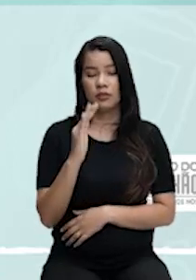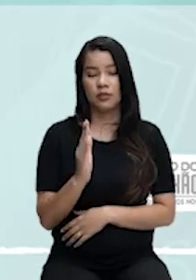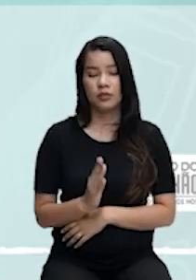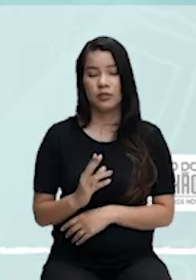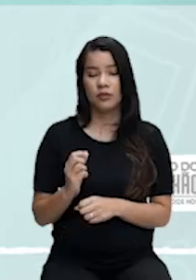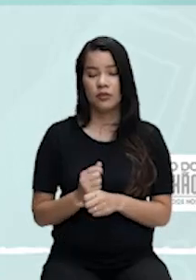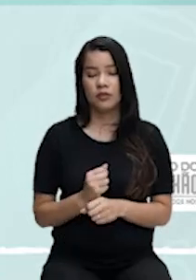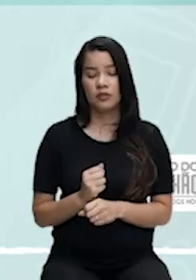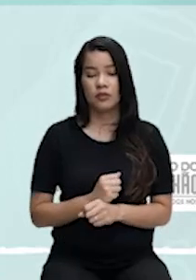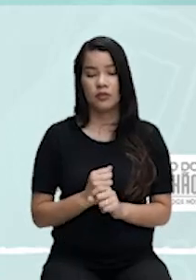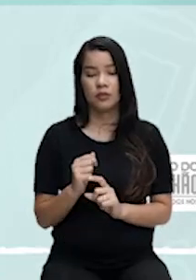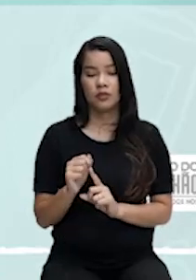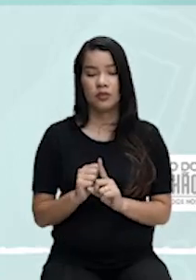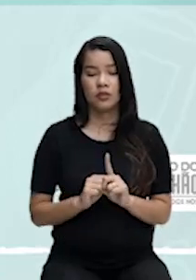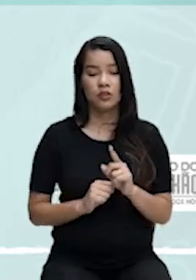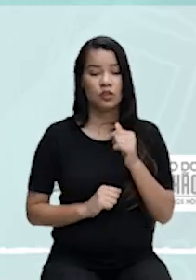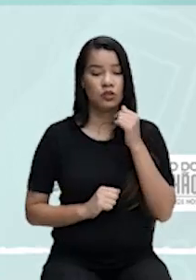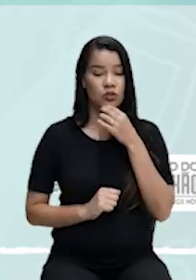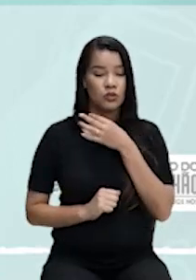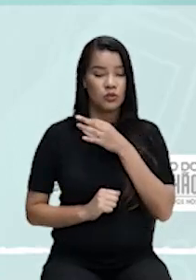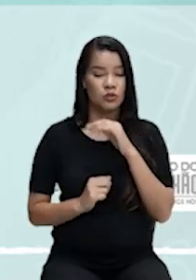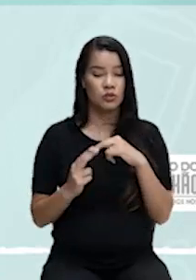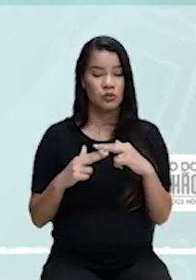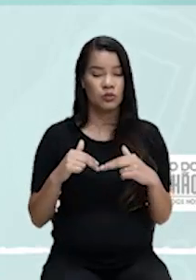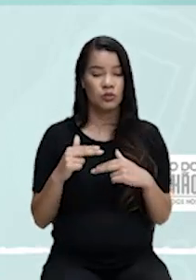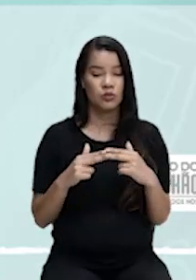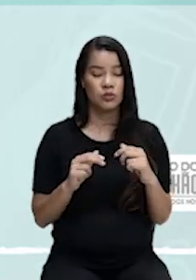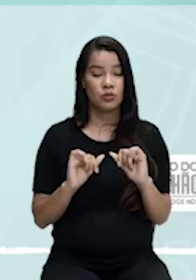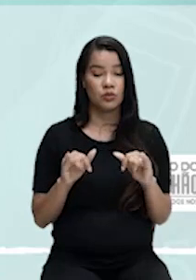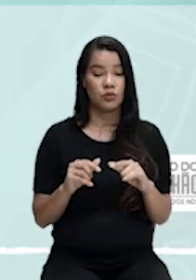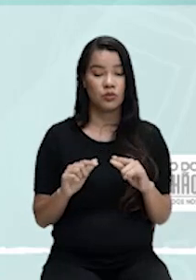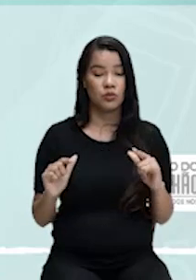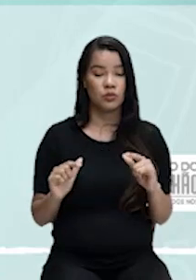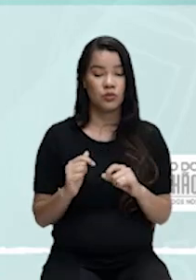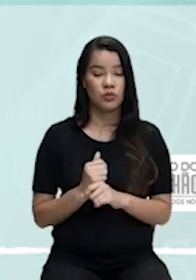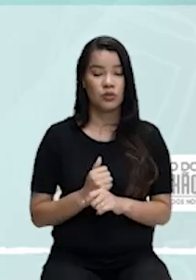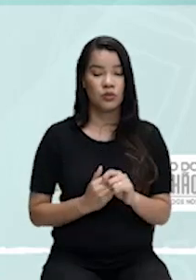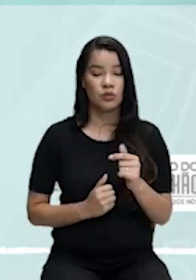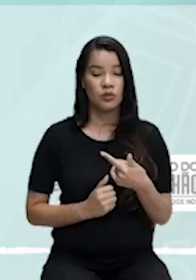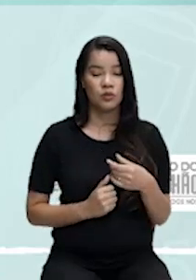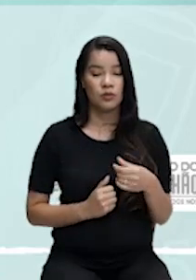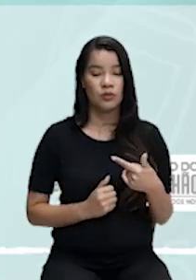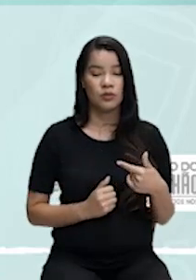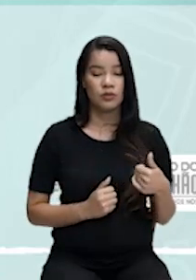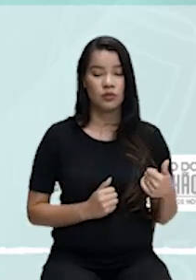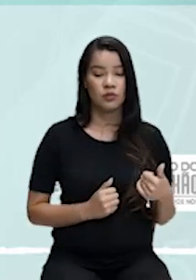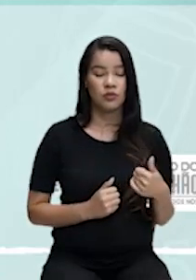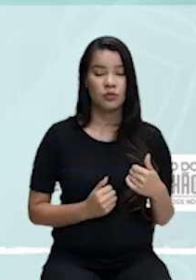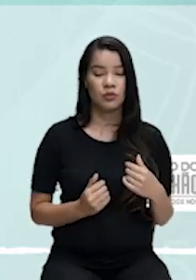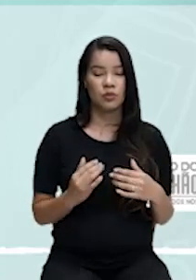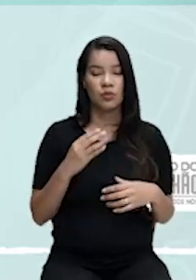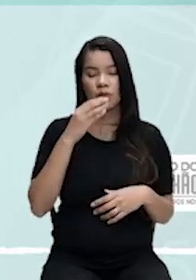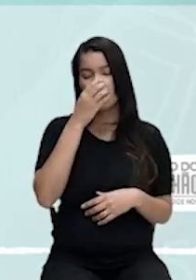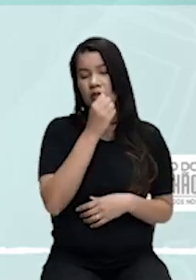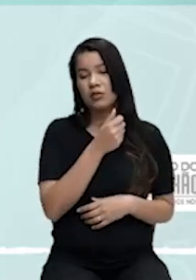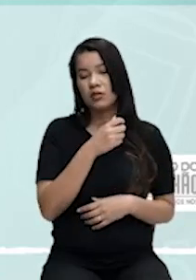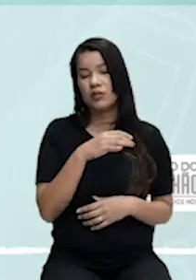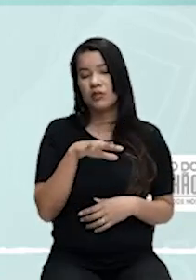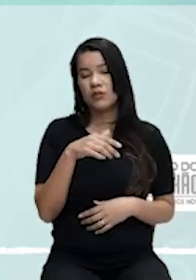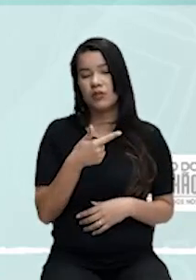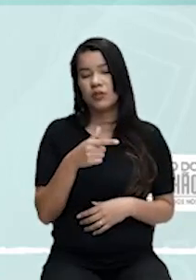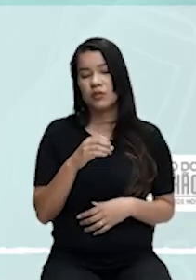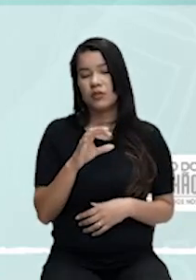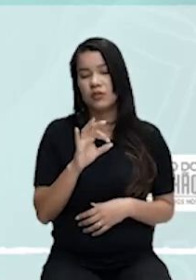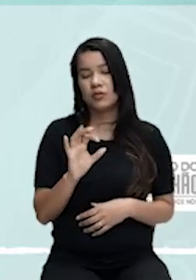de 2021, já era cerca de 8,8 milhões de usuários, uma queda significativa de mais de 20% em relação ao